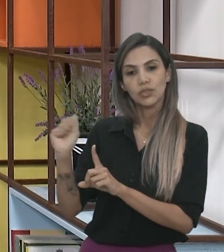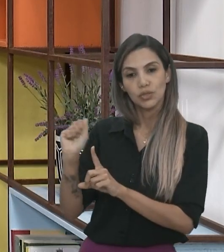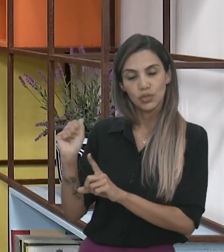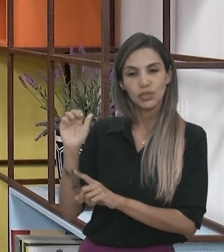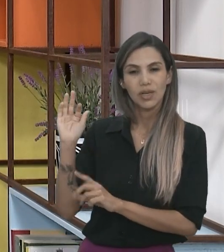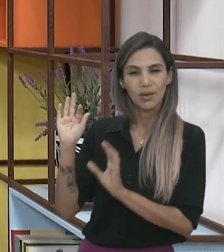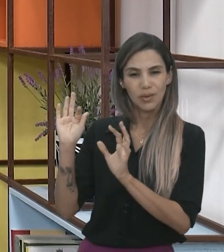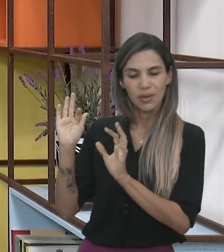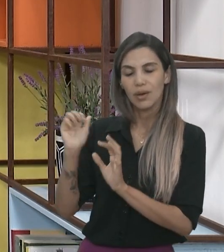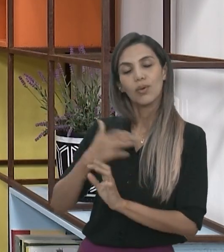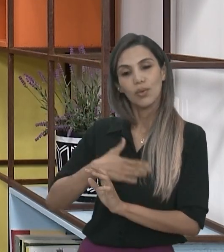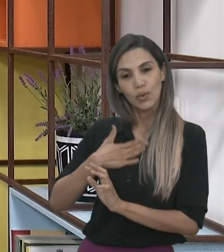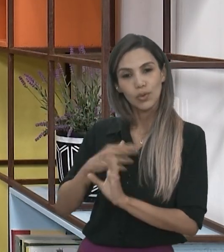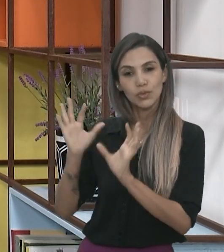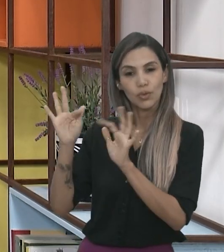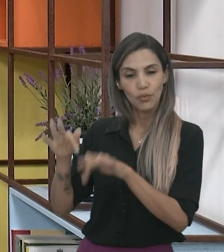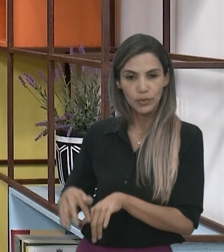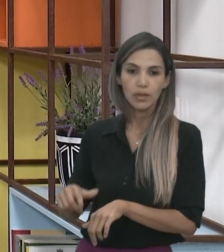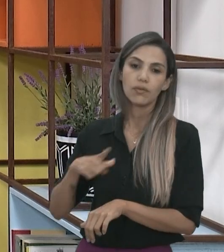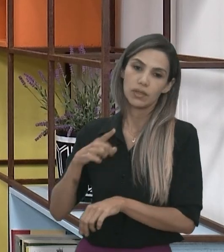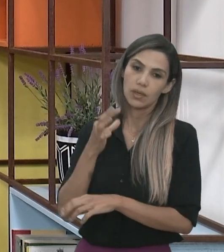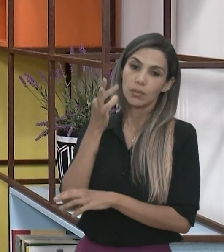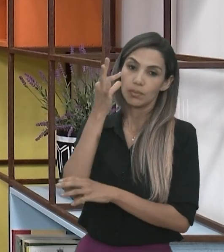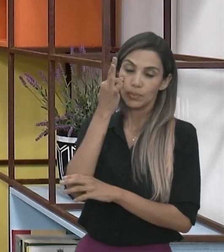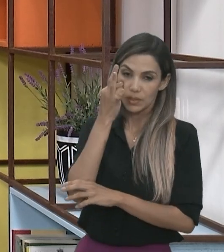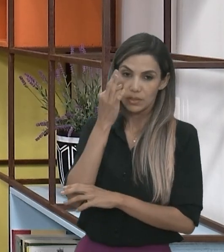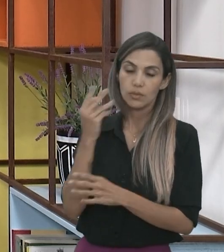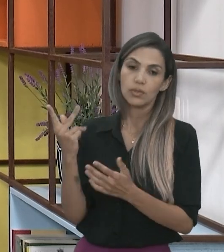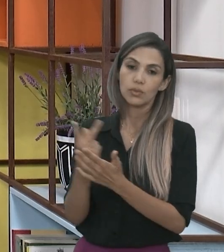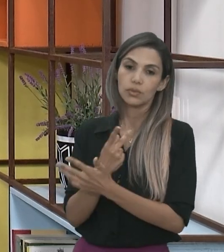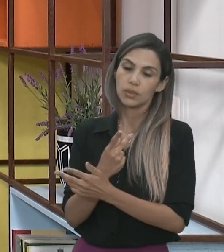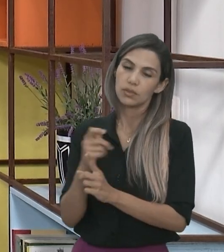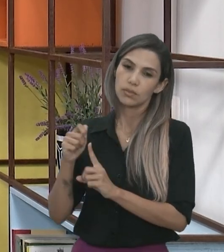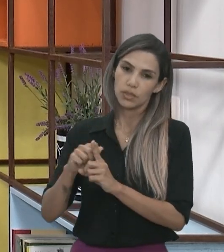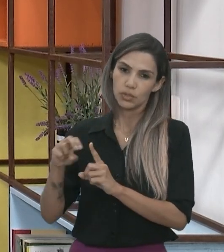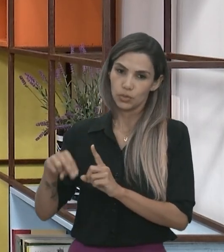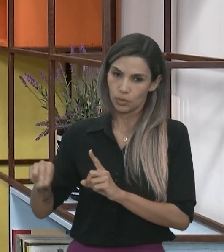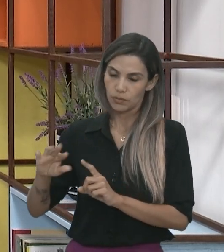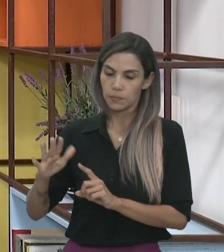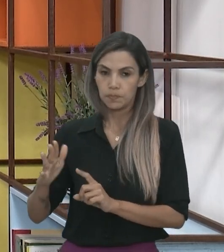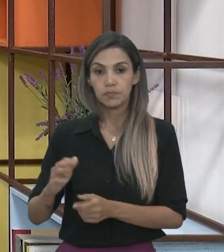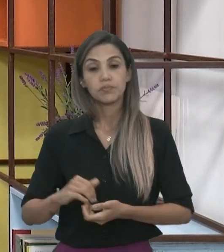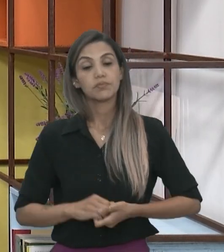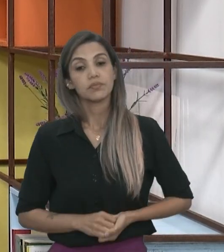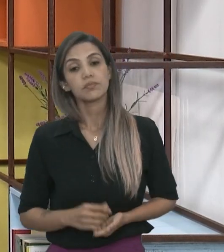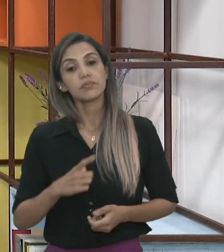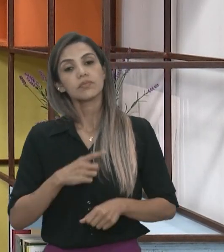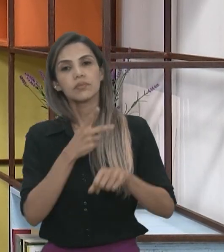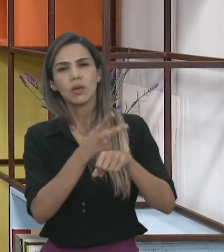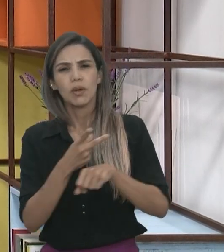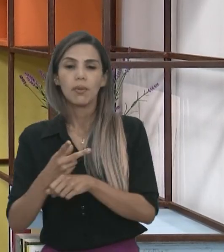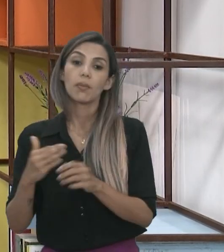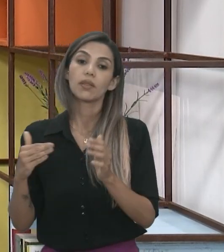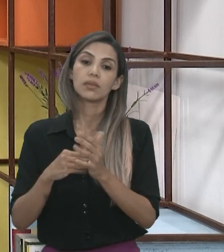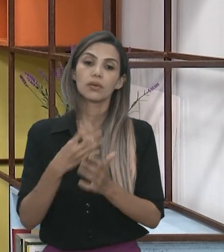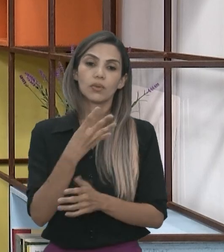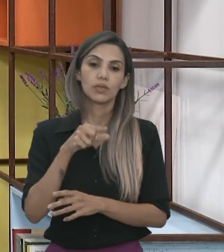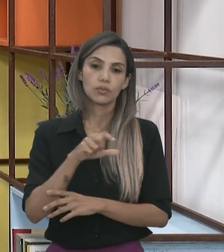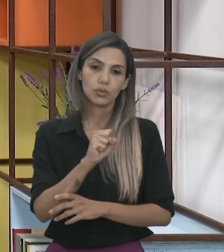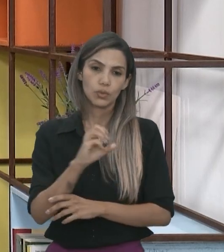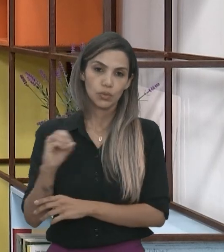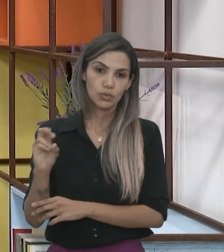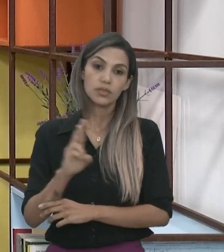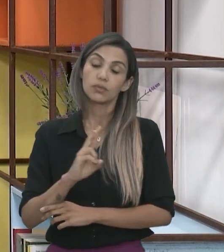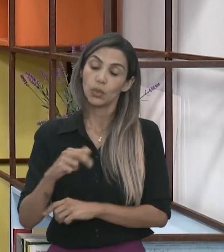Campus Party Goiás, que vocês já conhecem, que acontece no mês de novembro. Os prêmios chegam a R$ 4.800,